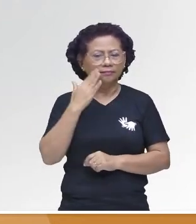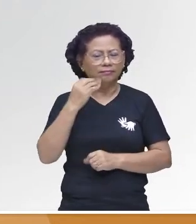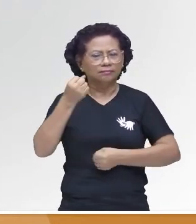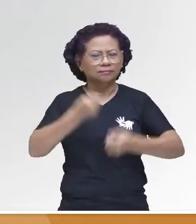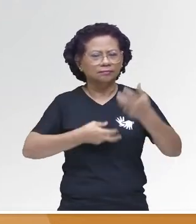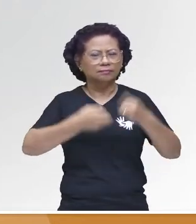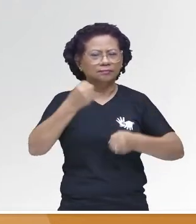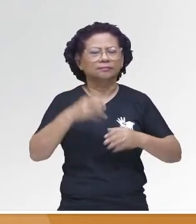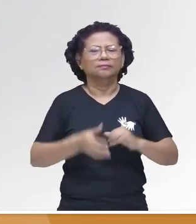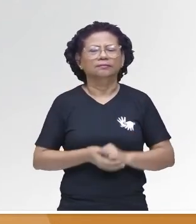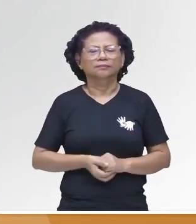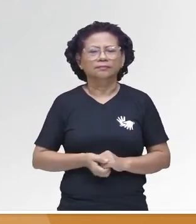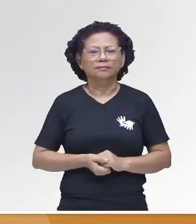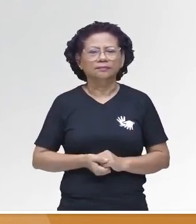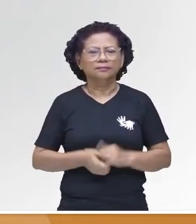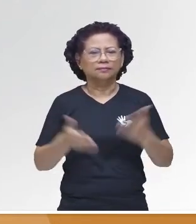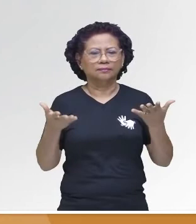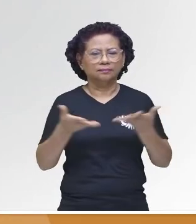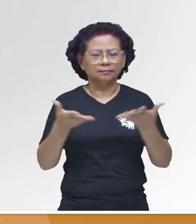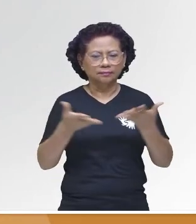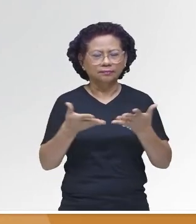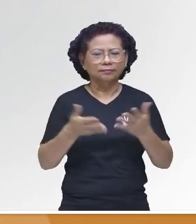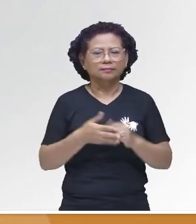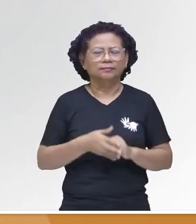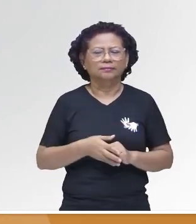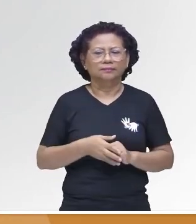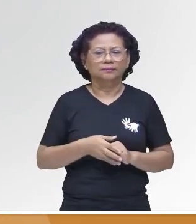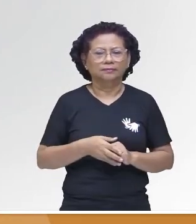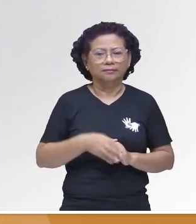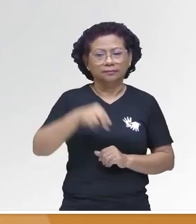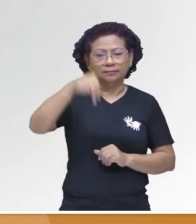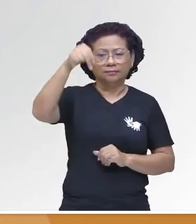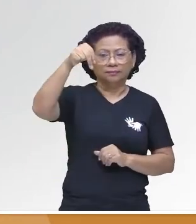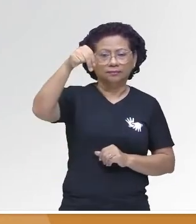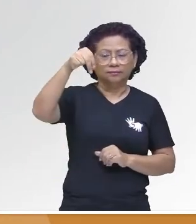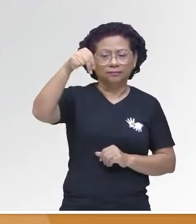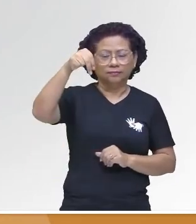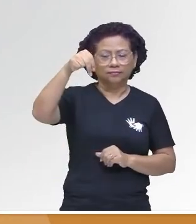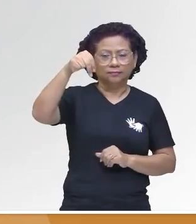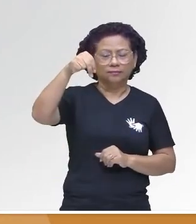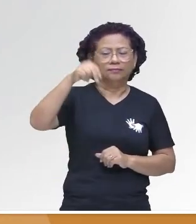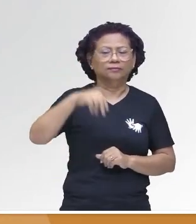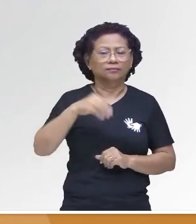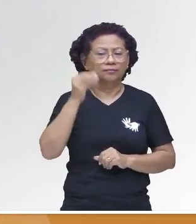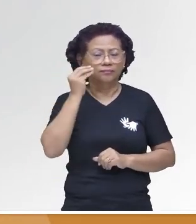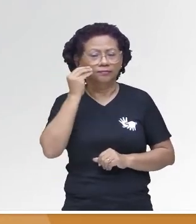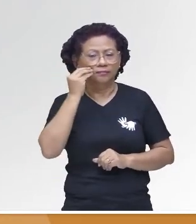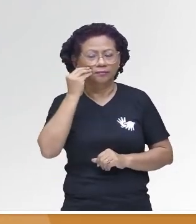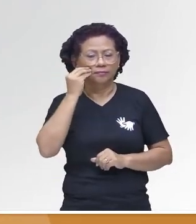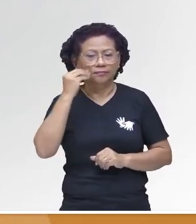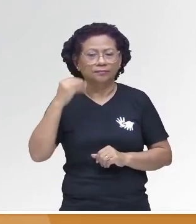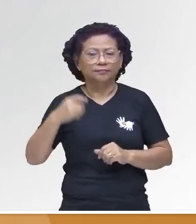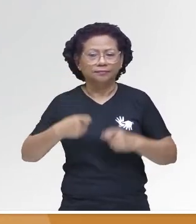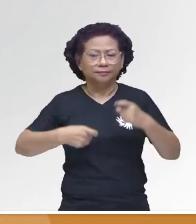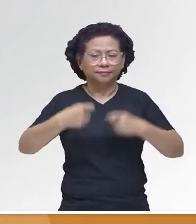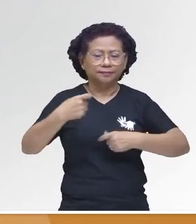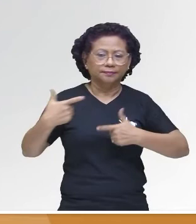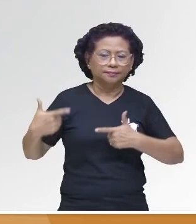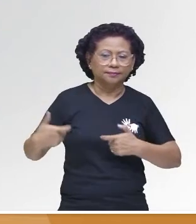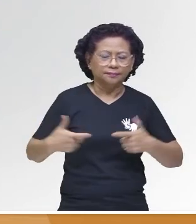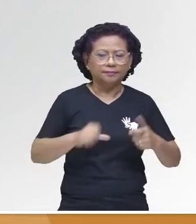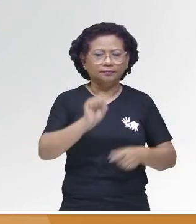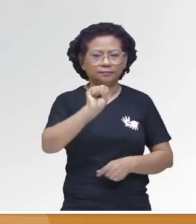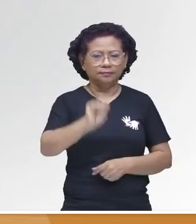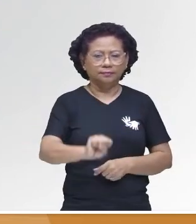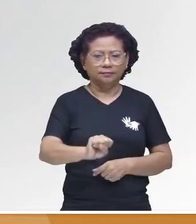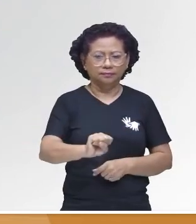Tá? Agora vamos sair do norte lá para o sul. A Revolução Farroupilha